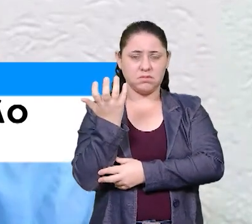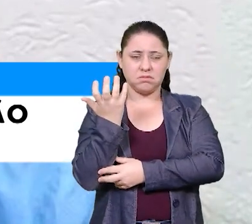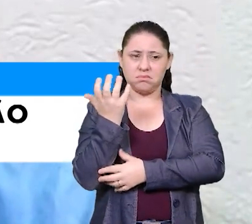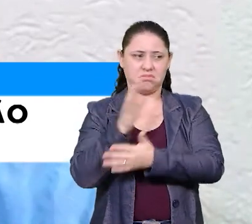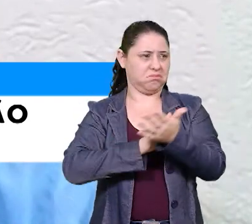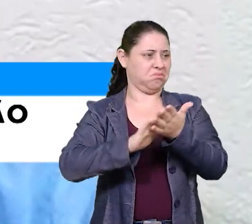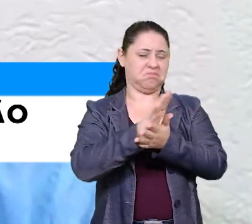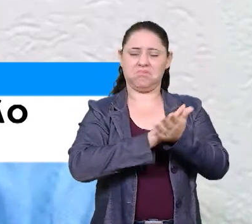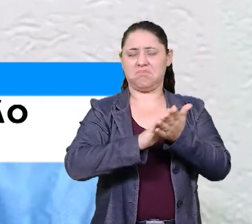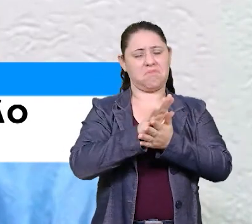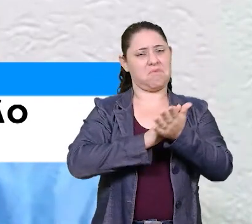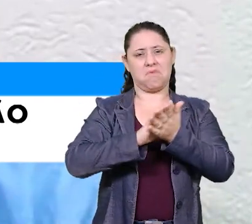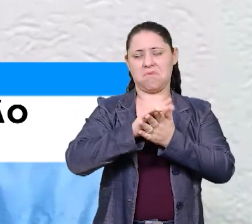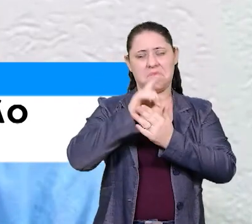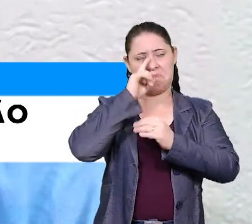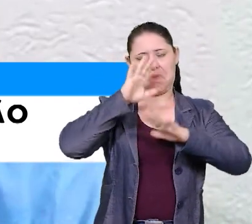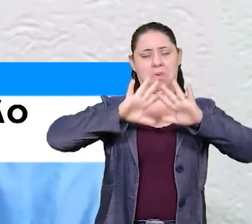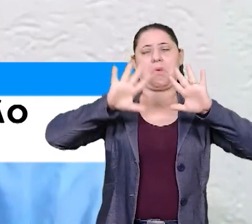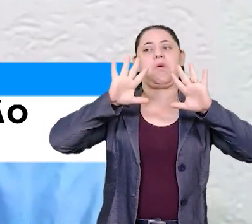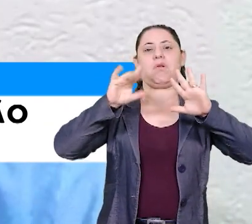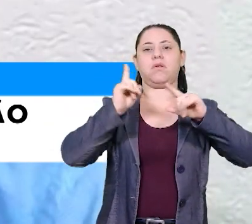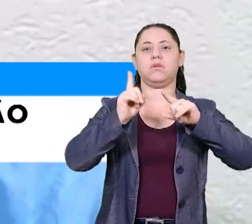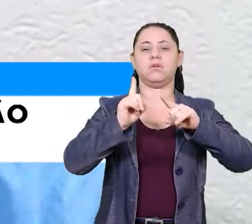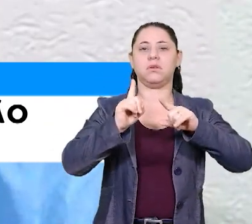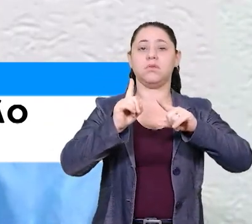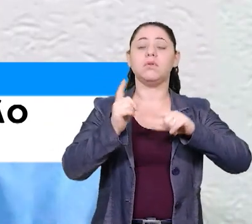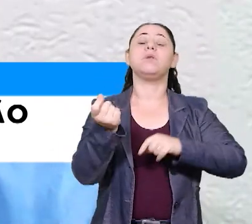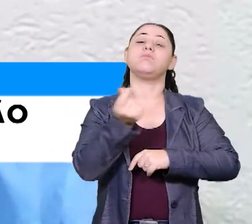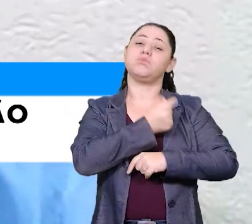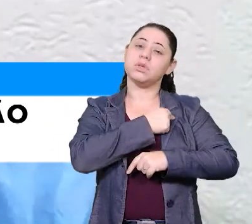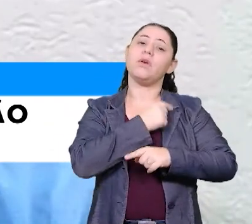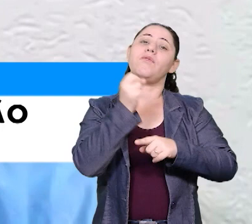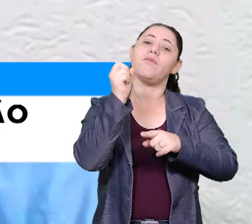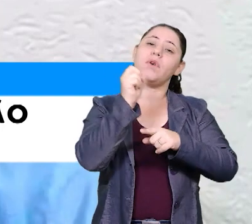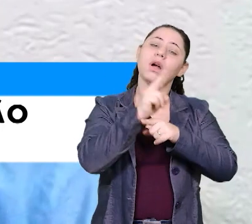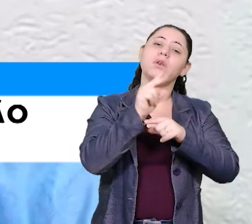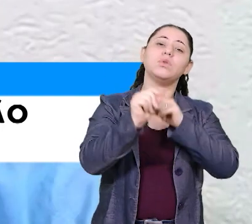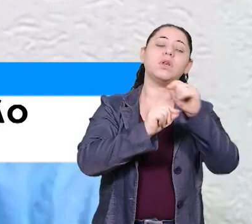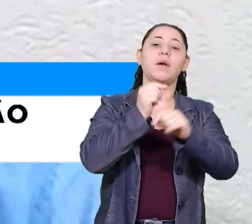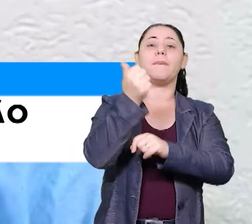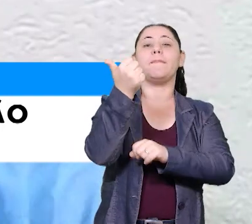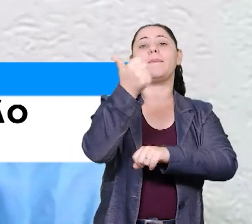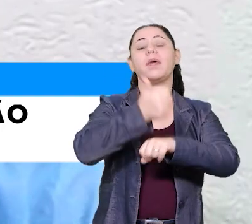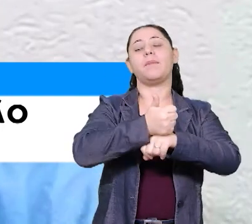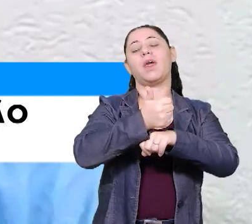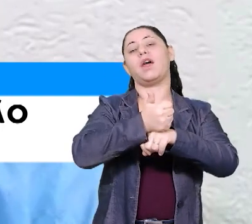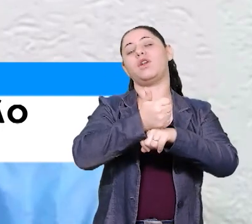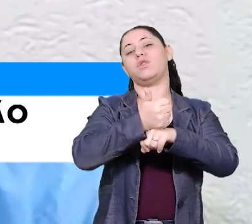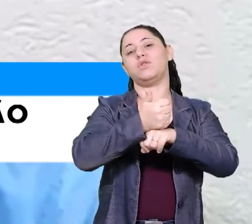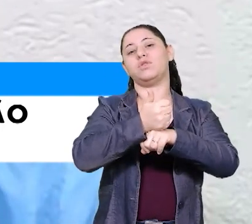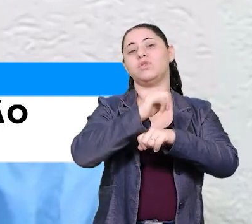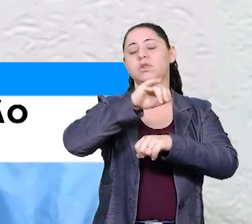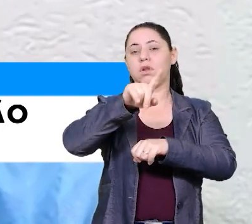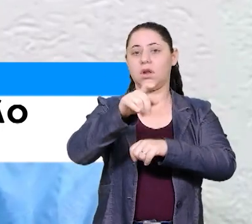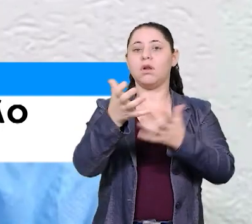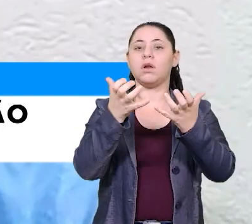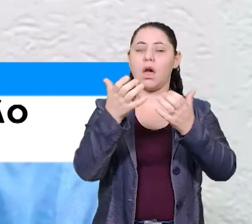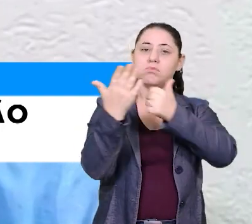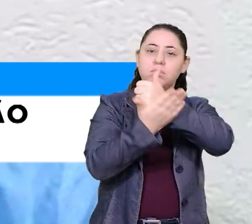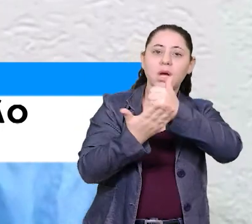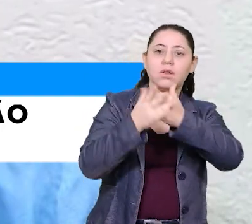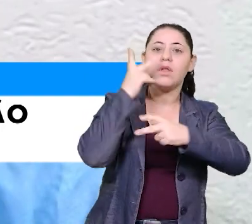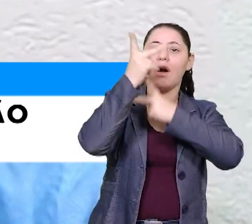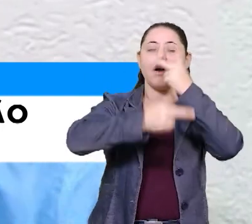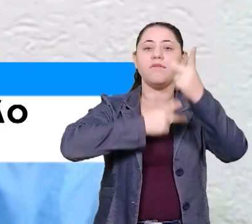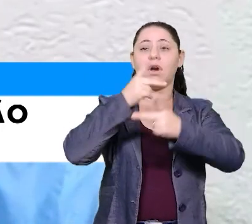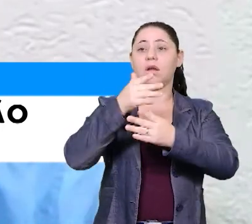na minha visão, aí que pode acontecer, nada de estranho. Ele será empossado dia